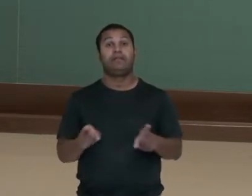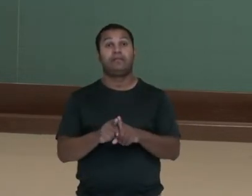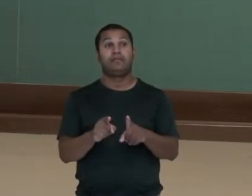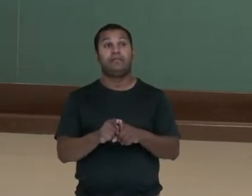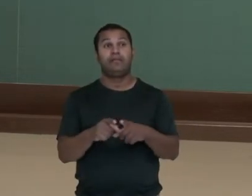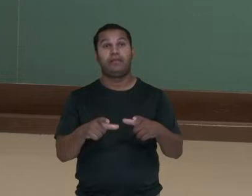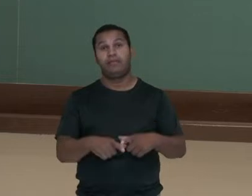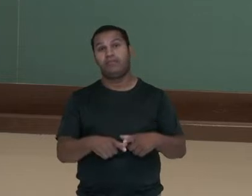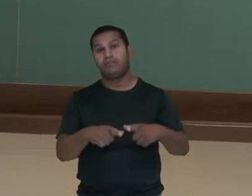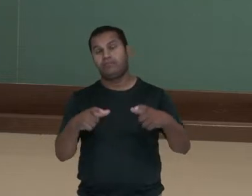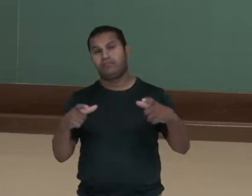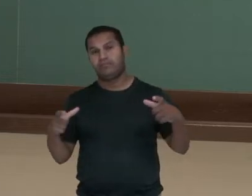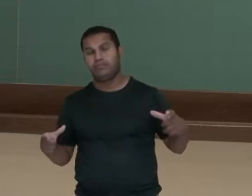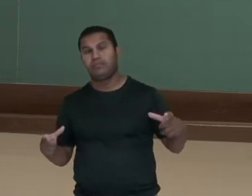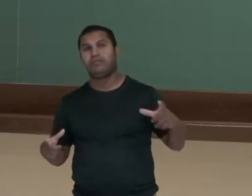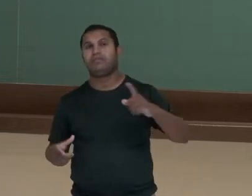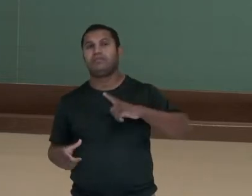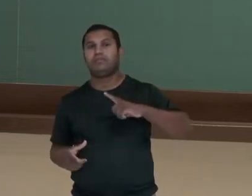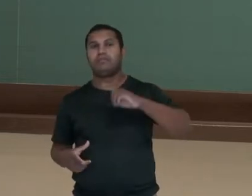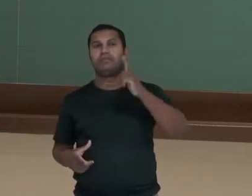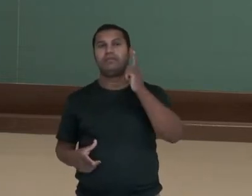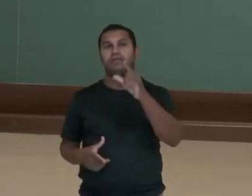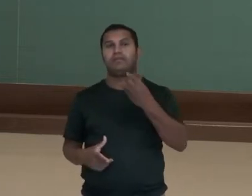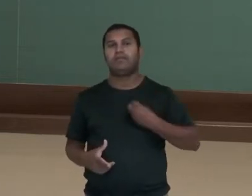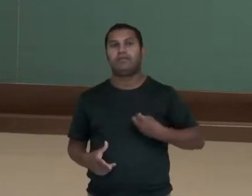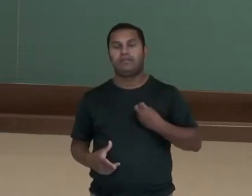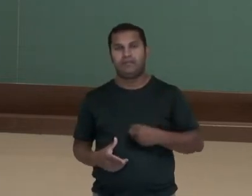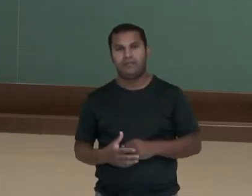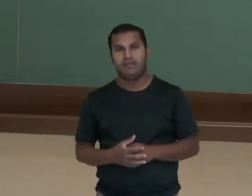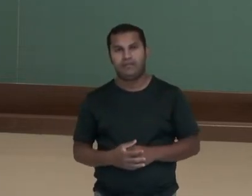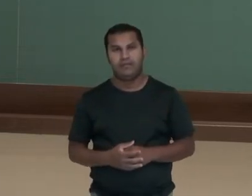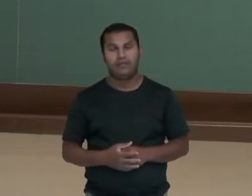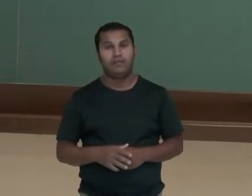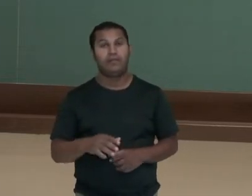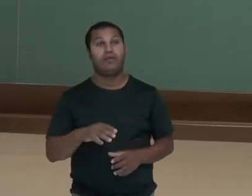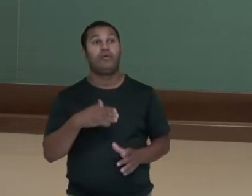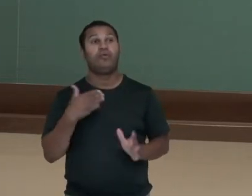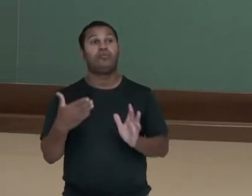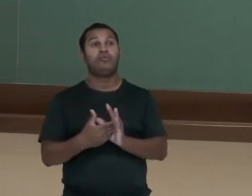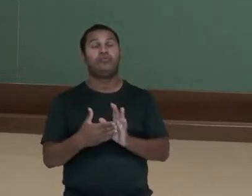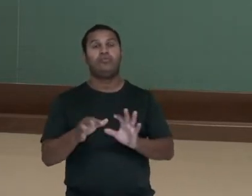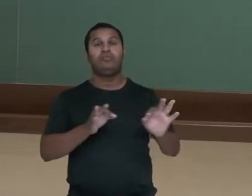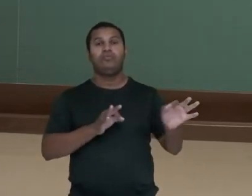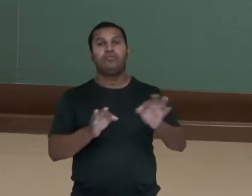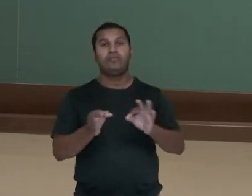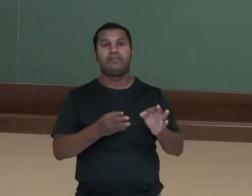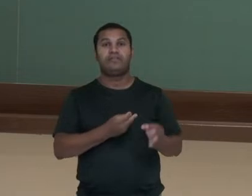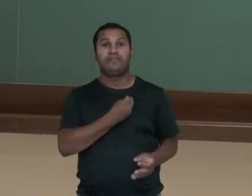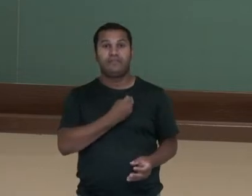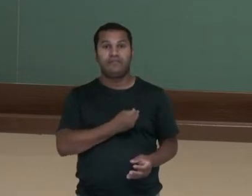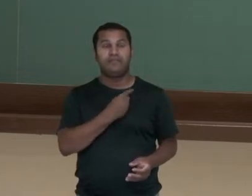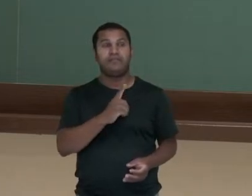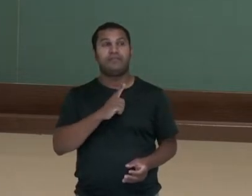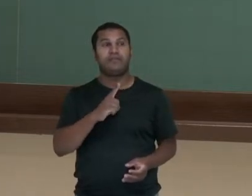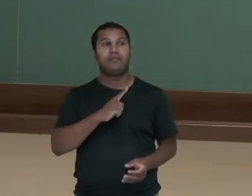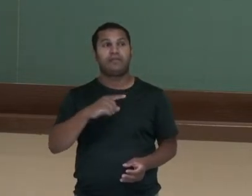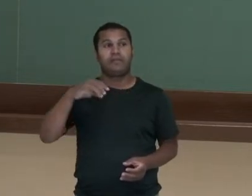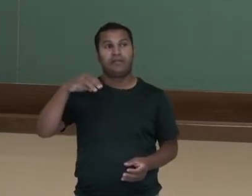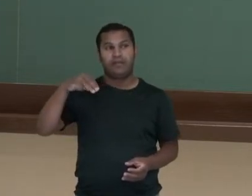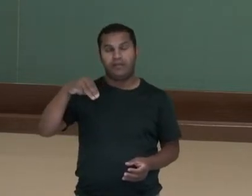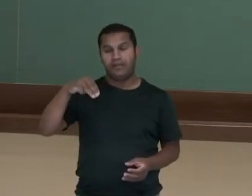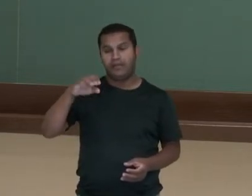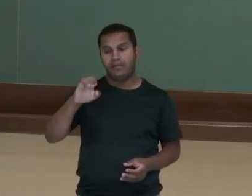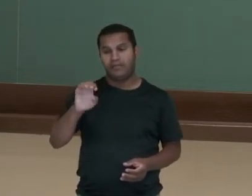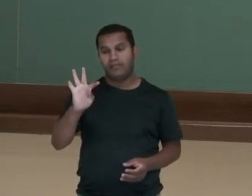né, do indivíduo. Os organismos vivos, eles têm metabolismo. O que é metabolismo? São